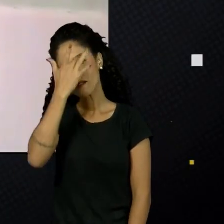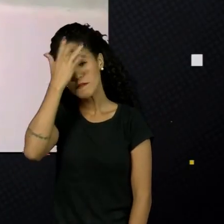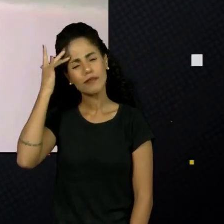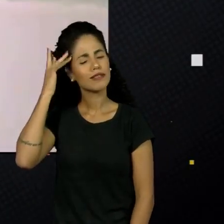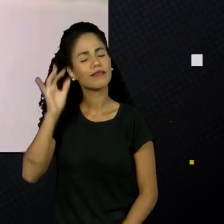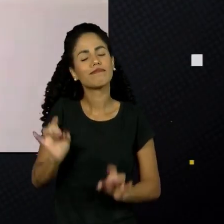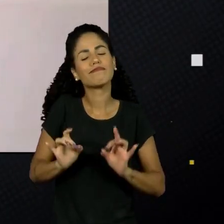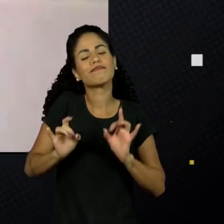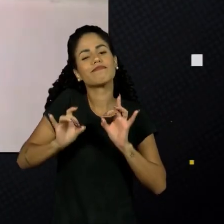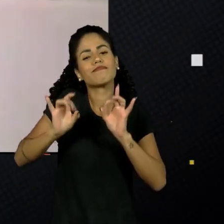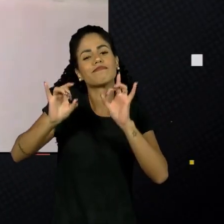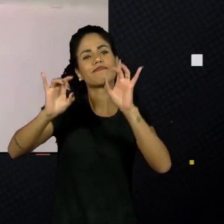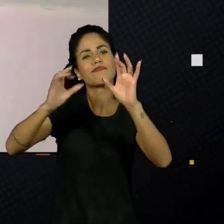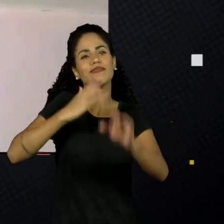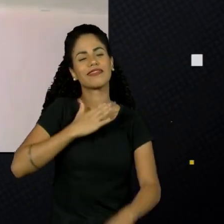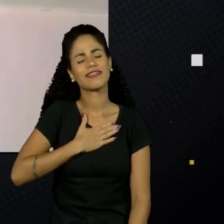querida,